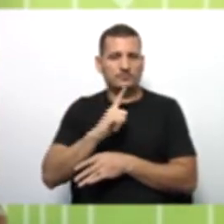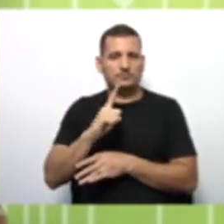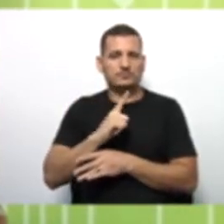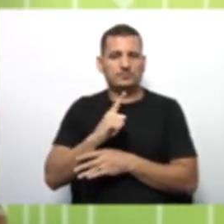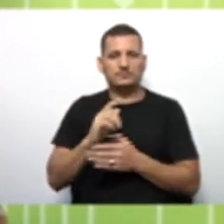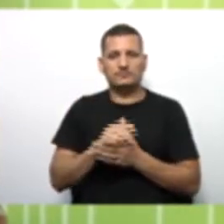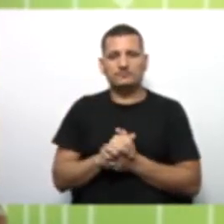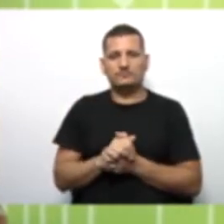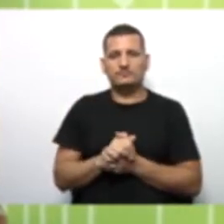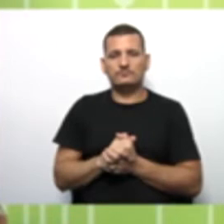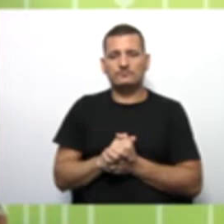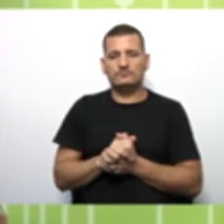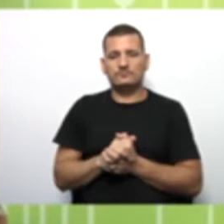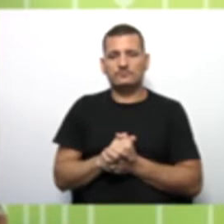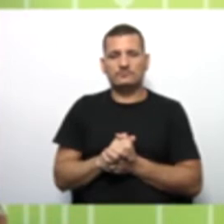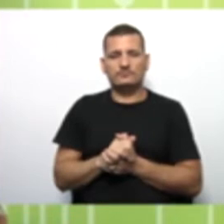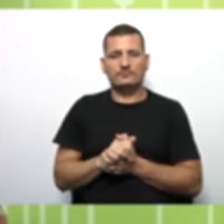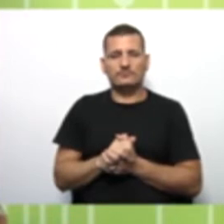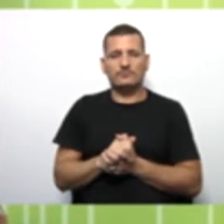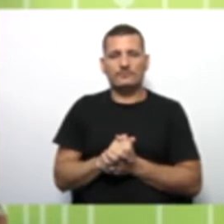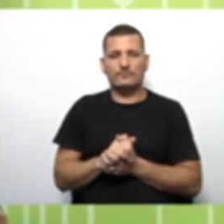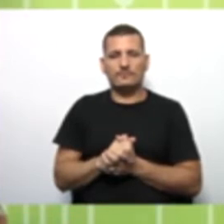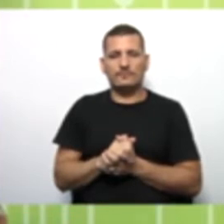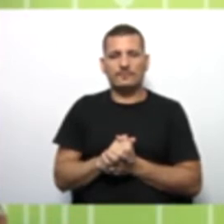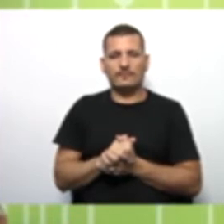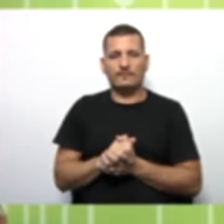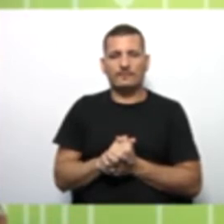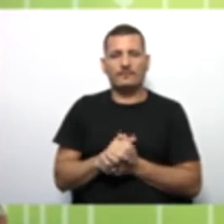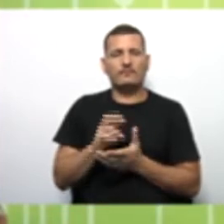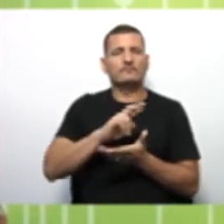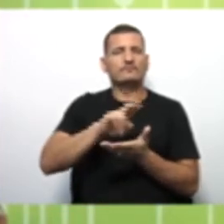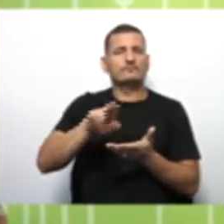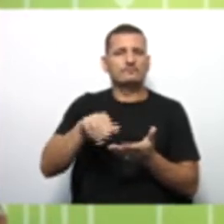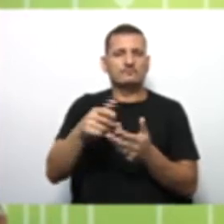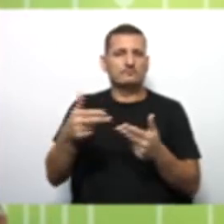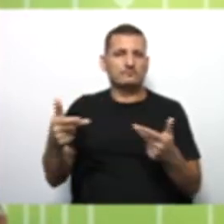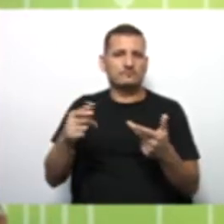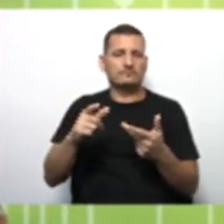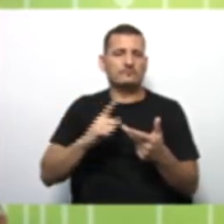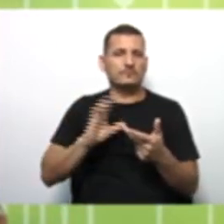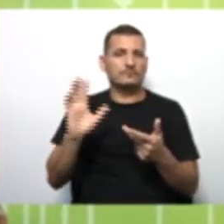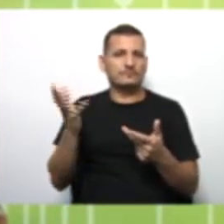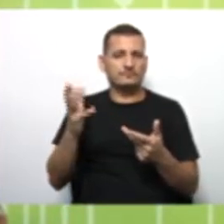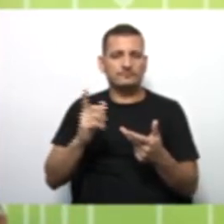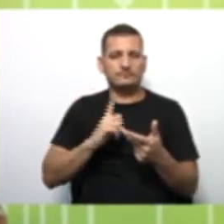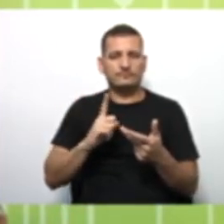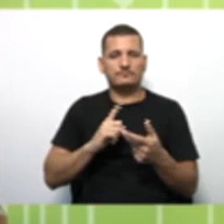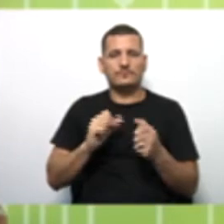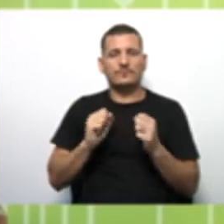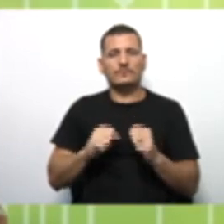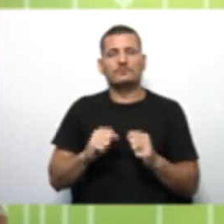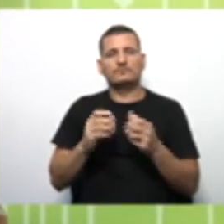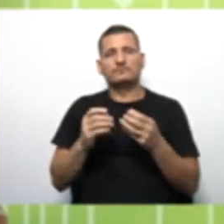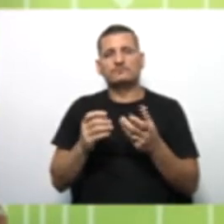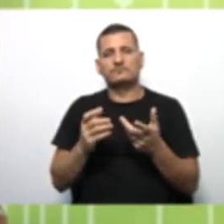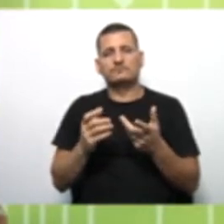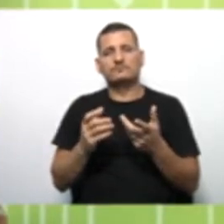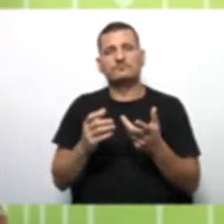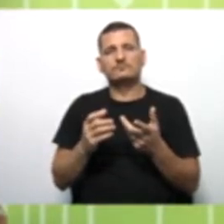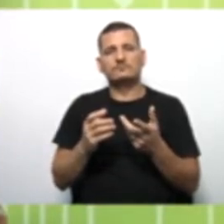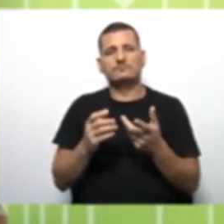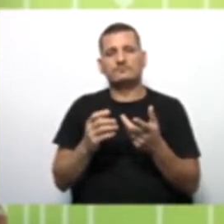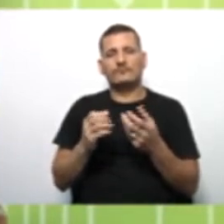e do tempo que pode explicar melhor pra gente. Mas, enfim, são vários fatores, várias causas que podem culminar